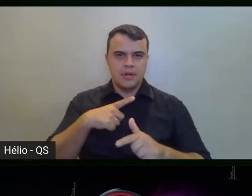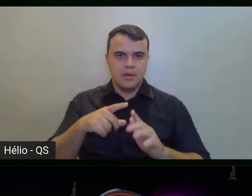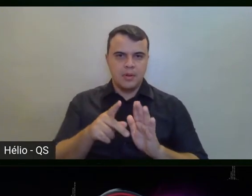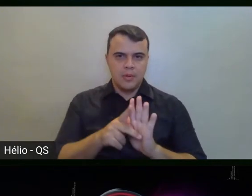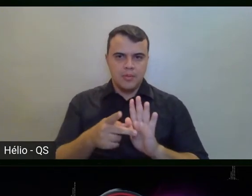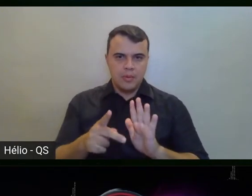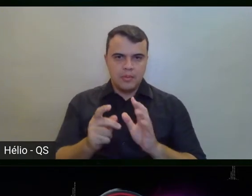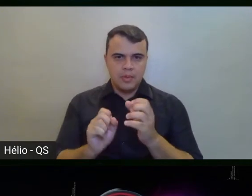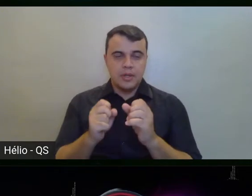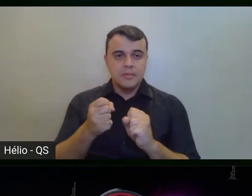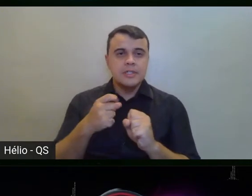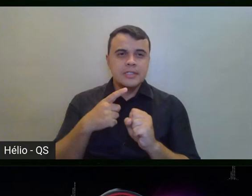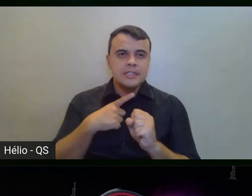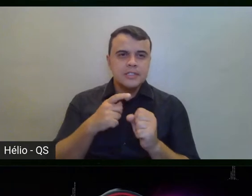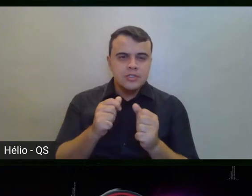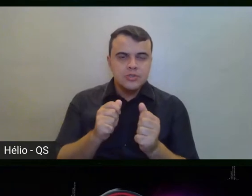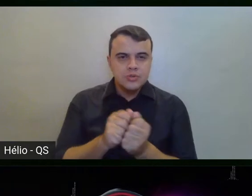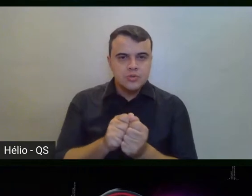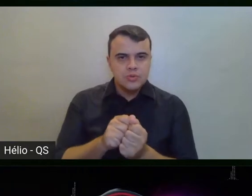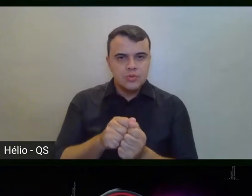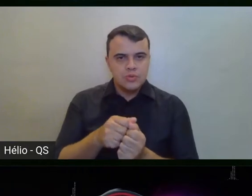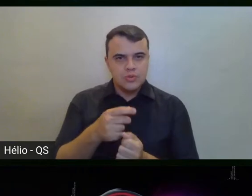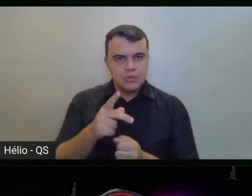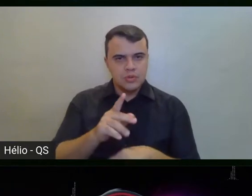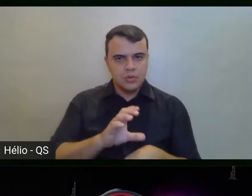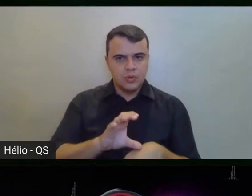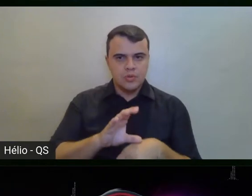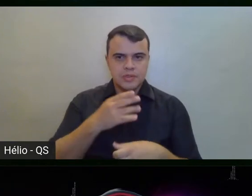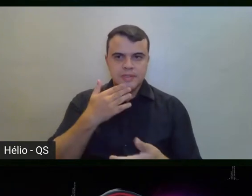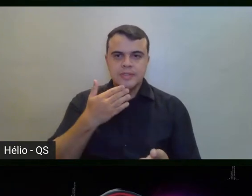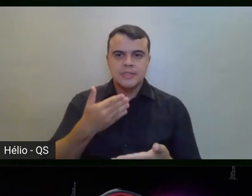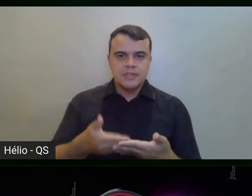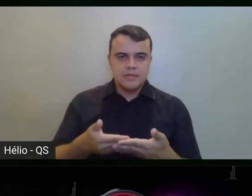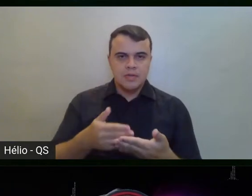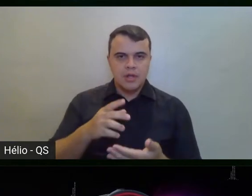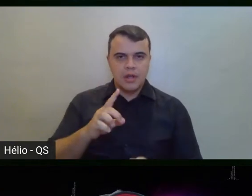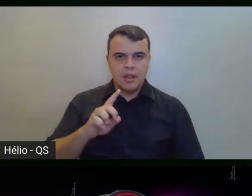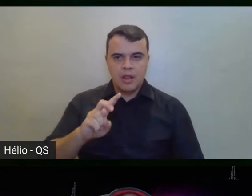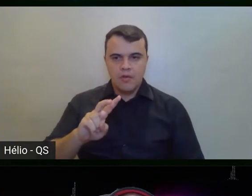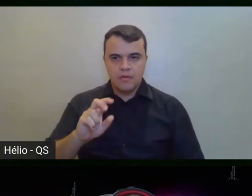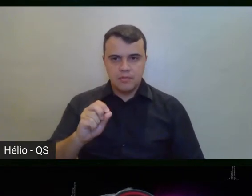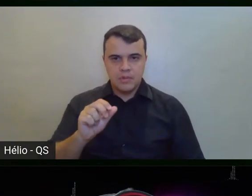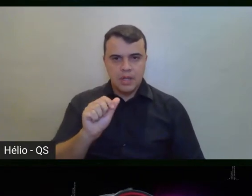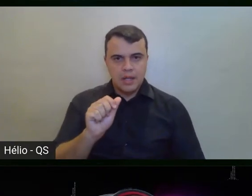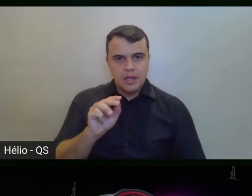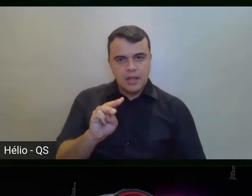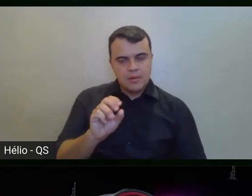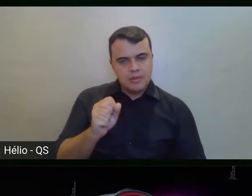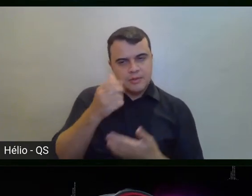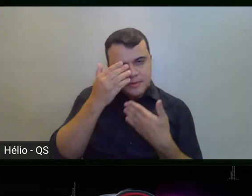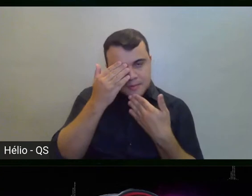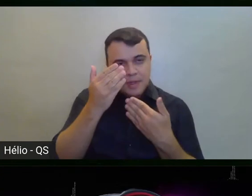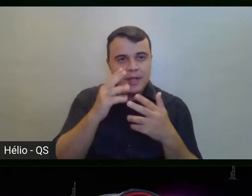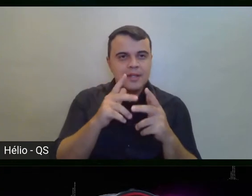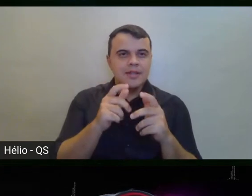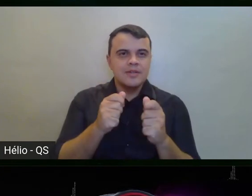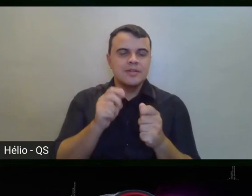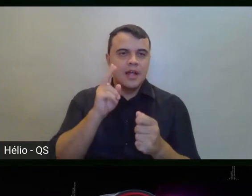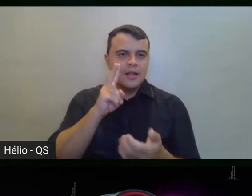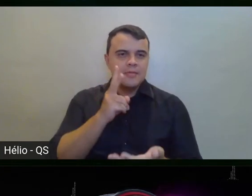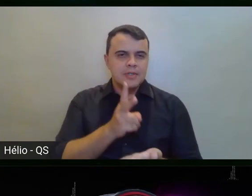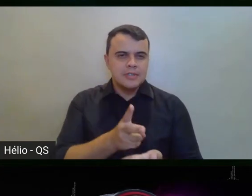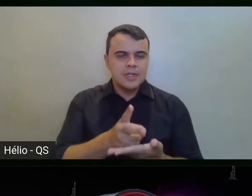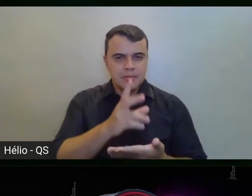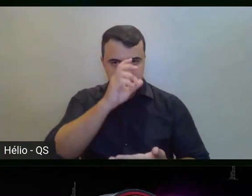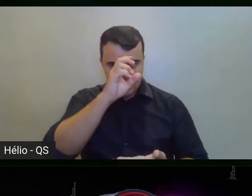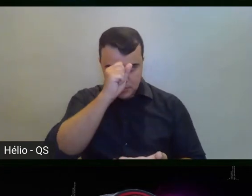impulso né que a empresa que tá patrocinando aí esse wordcamp incrível de Devotos com a WS então Obrigado aí galera lembre sempre que